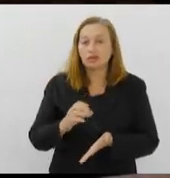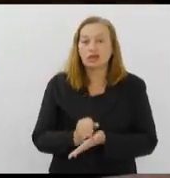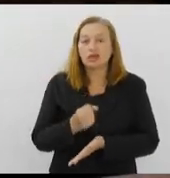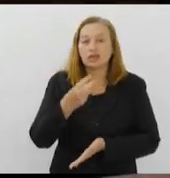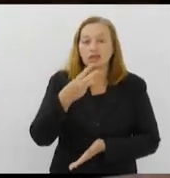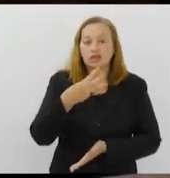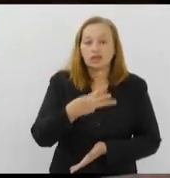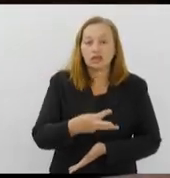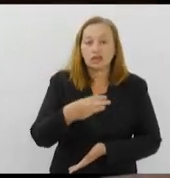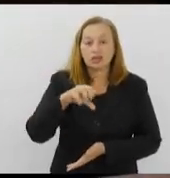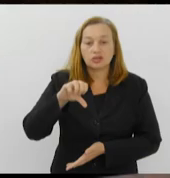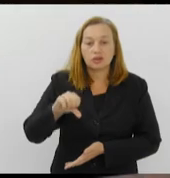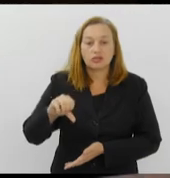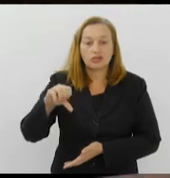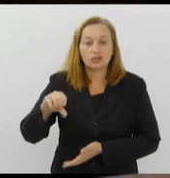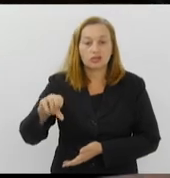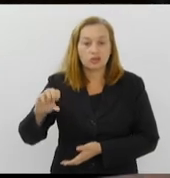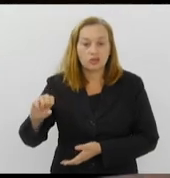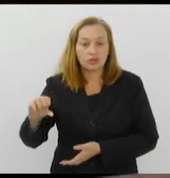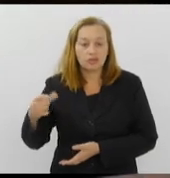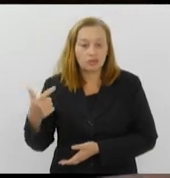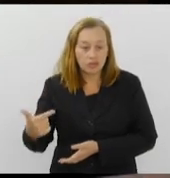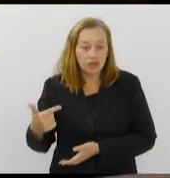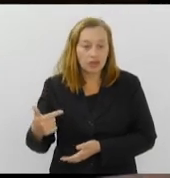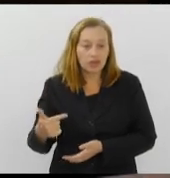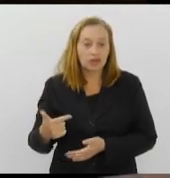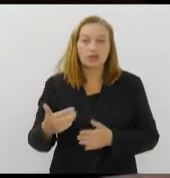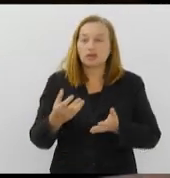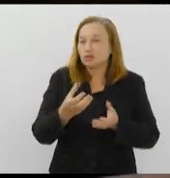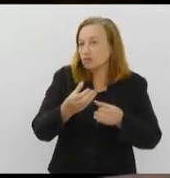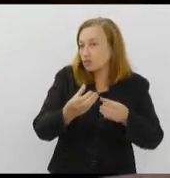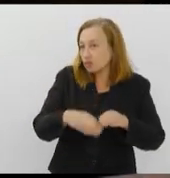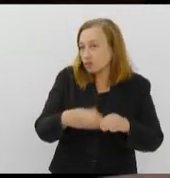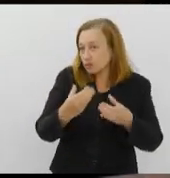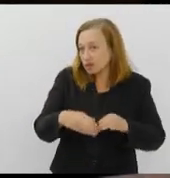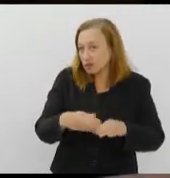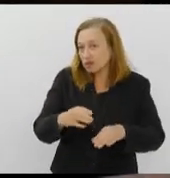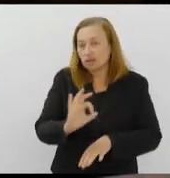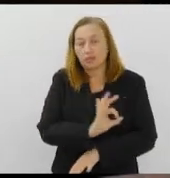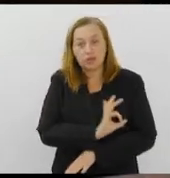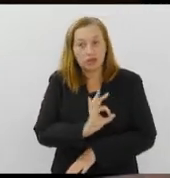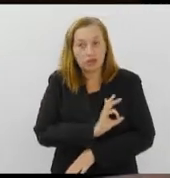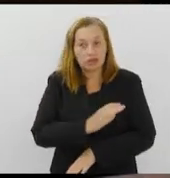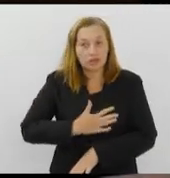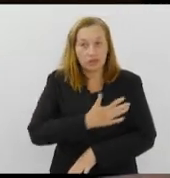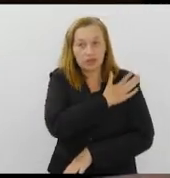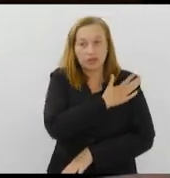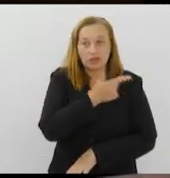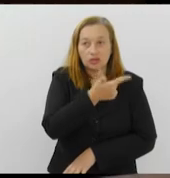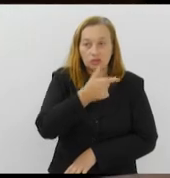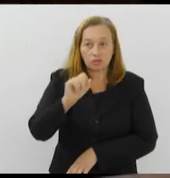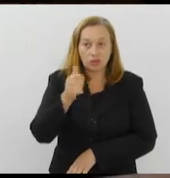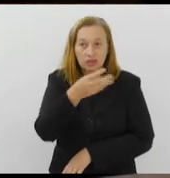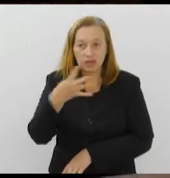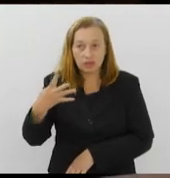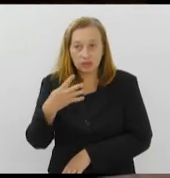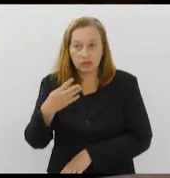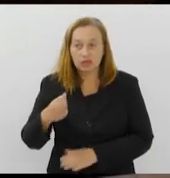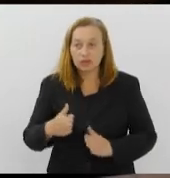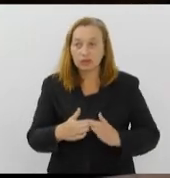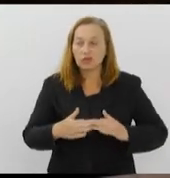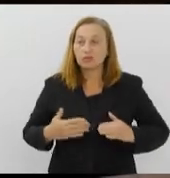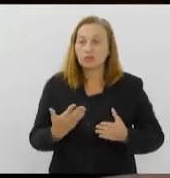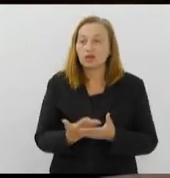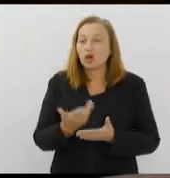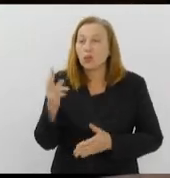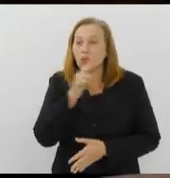que trata dos concursandos, em especial dos concursandos da Polícia Militar de 2014, e o requerimento de urgência